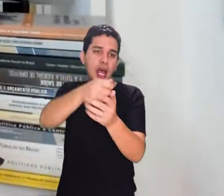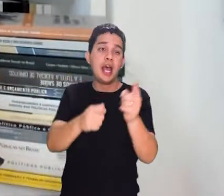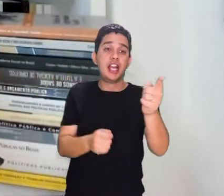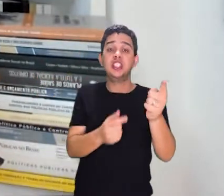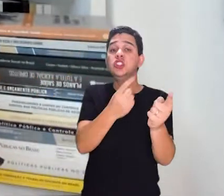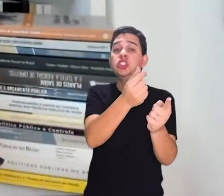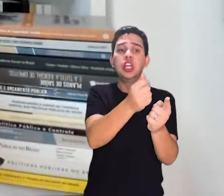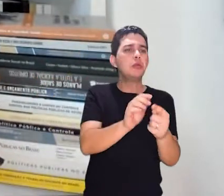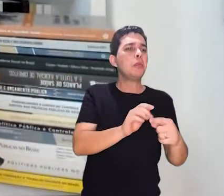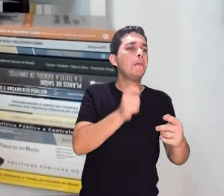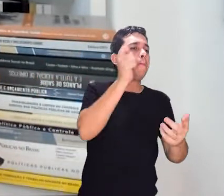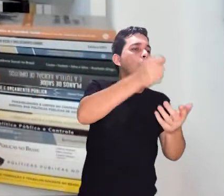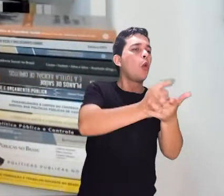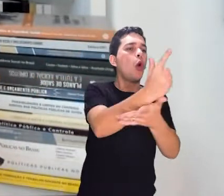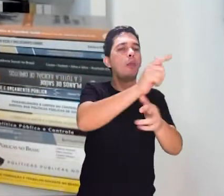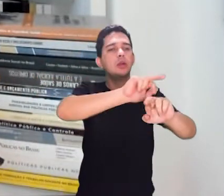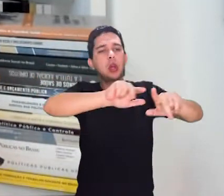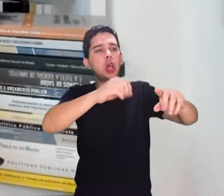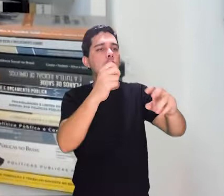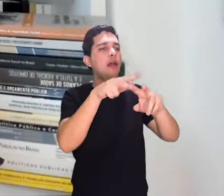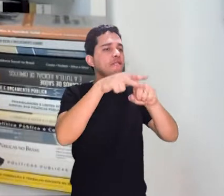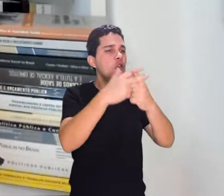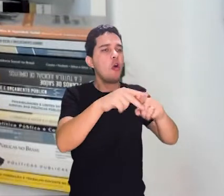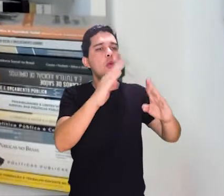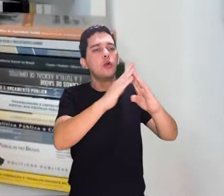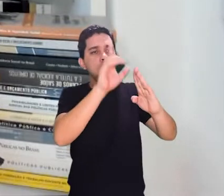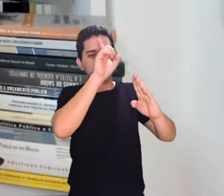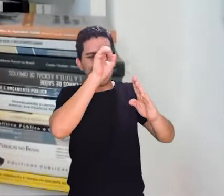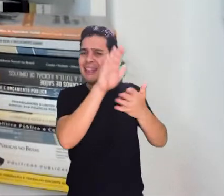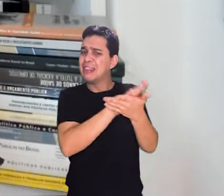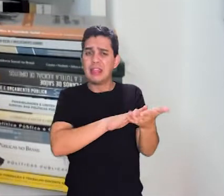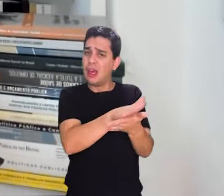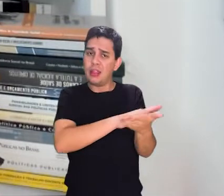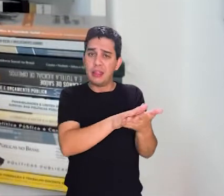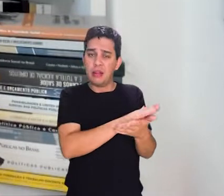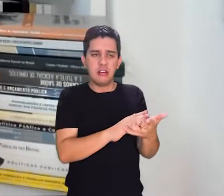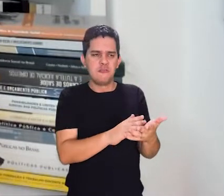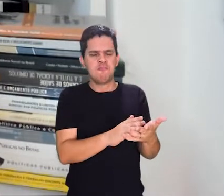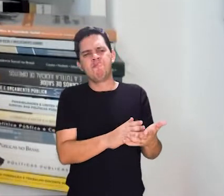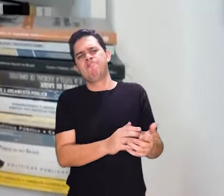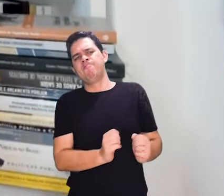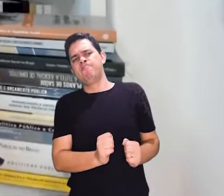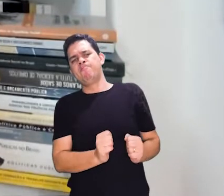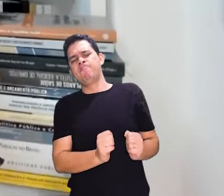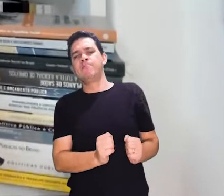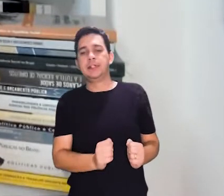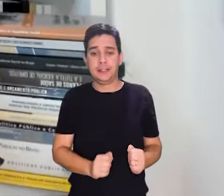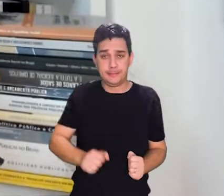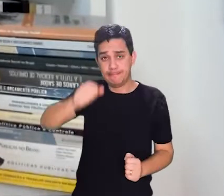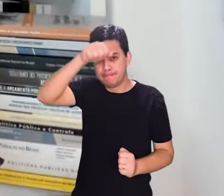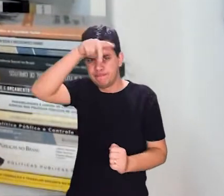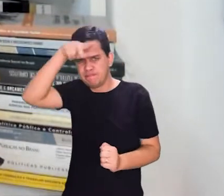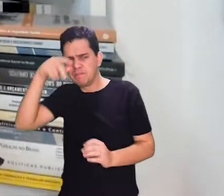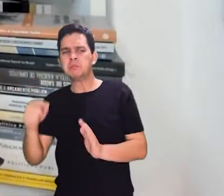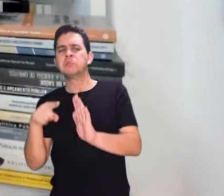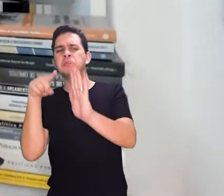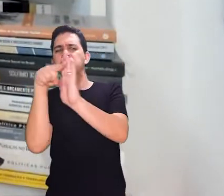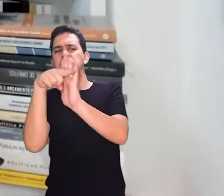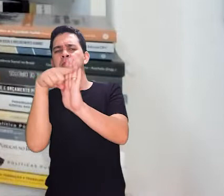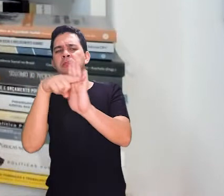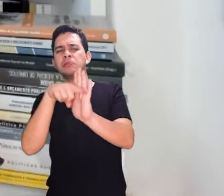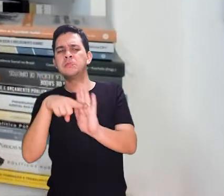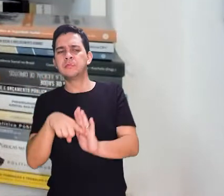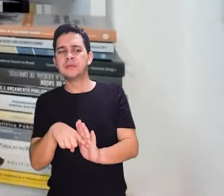ausência de repasses pelo município. As investigações apontaram que a unidade, embora o